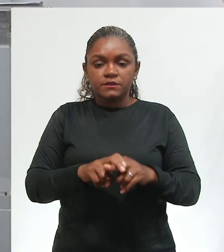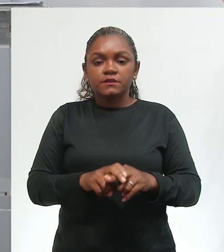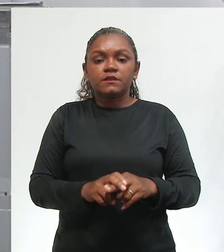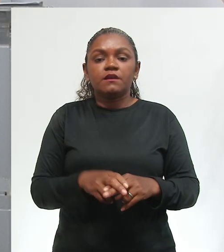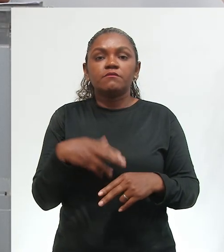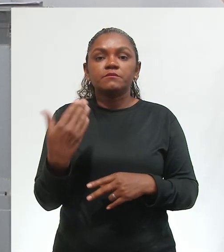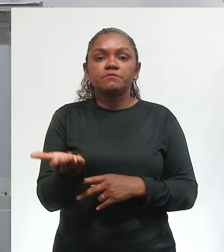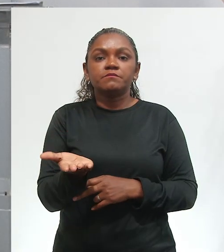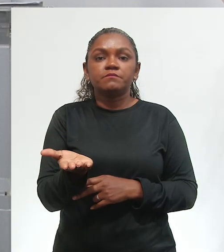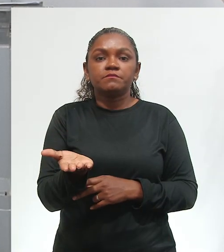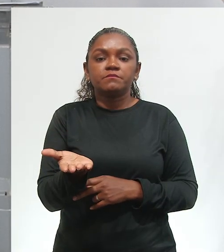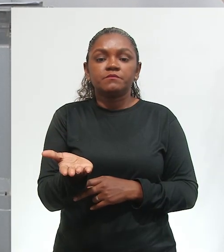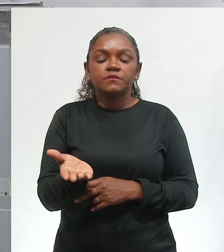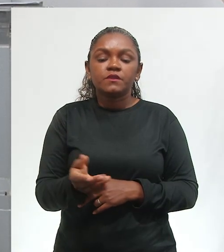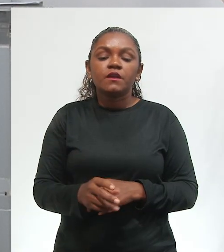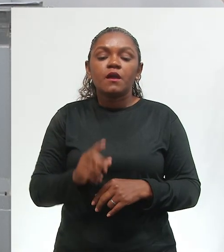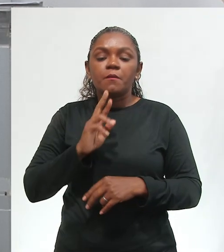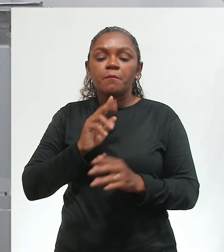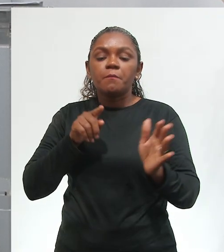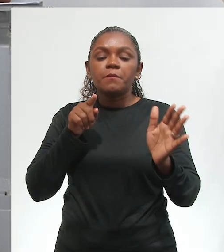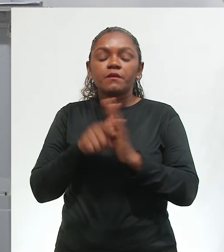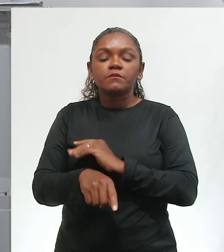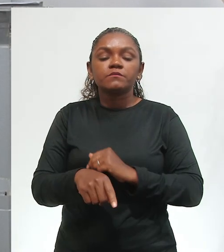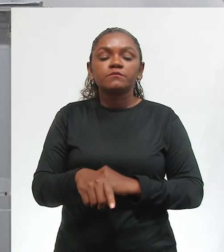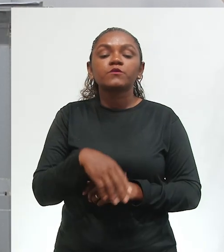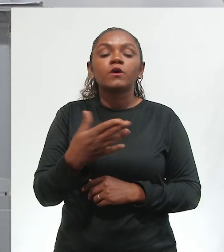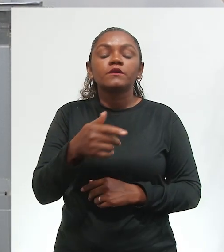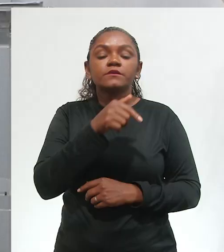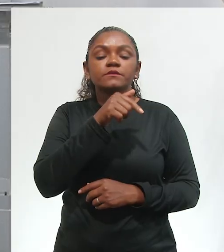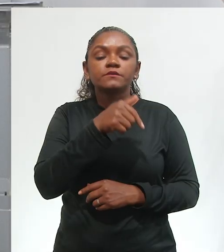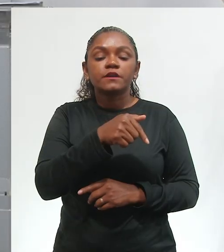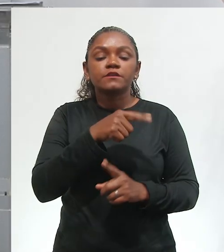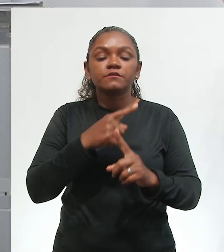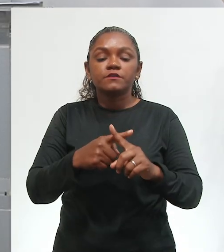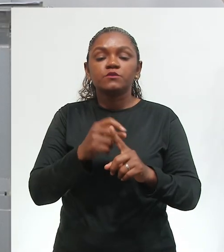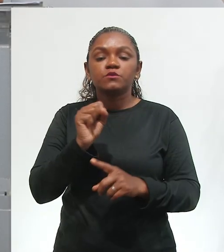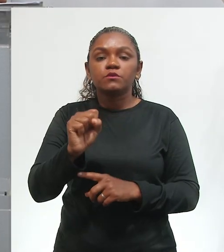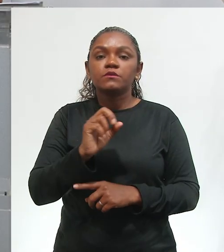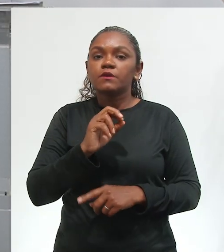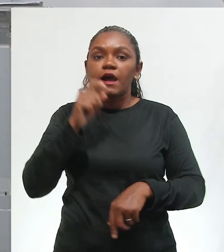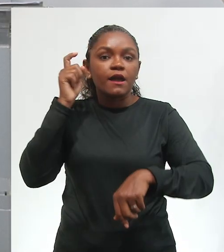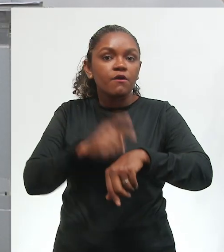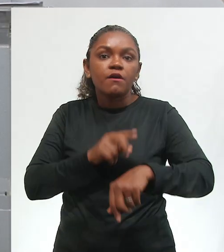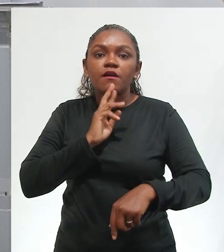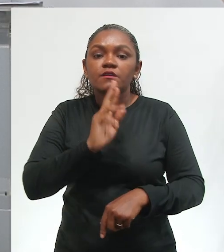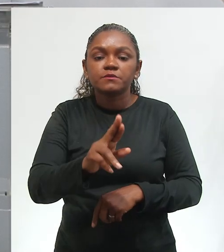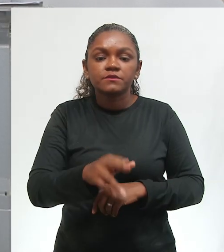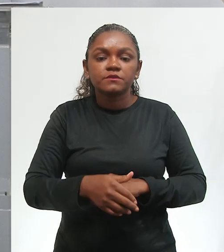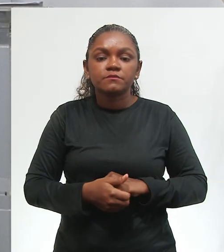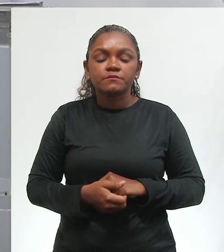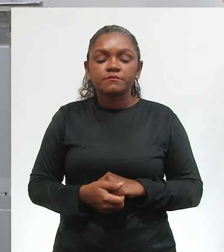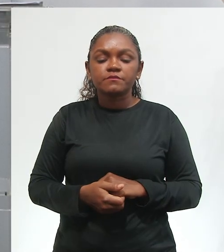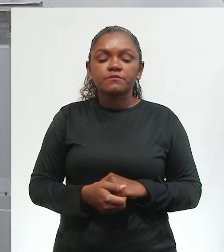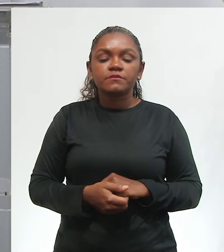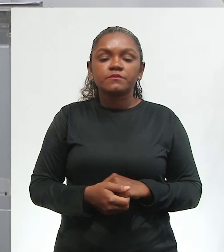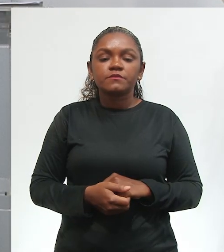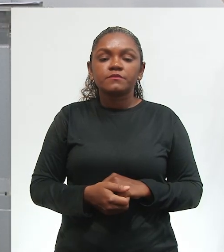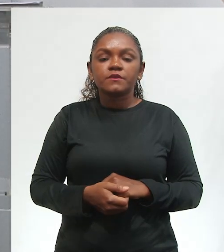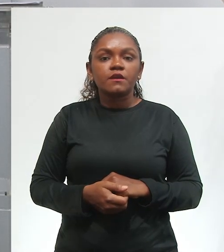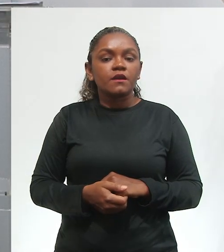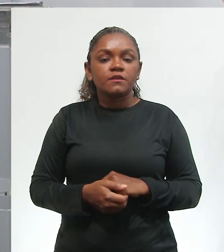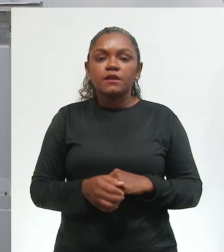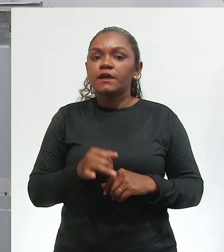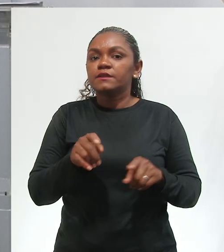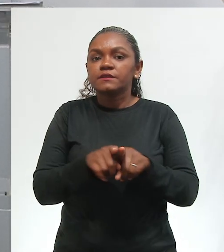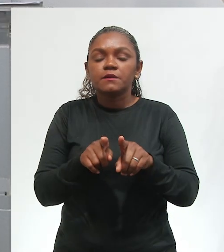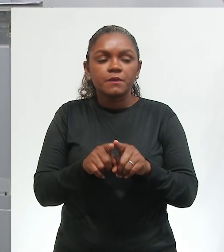alguém virava para a gente e falava assim, ó, 7 vezes 8, 5 vezes 6. E a gente tinha que falar aquilo de maneira muito rápida, não podia